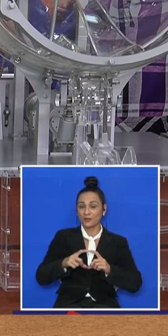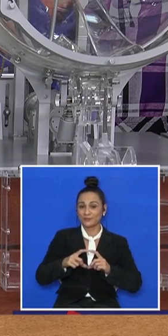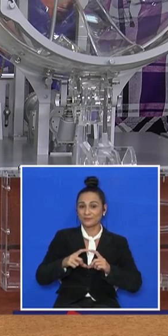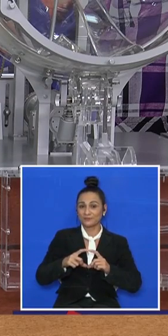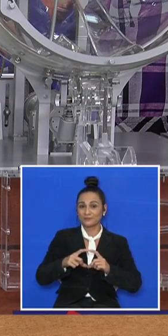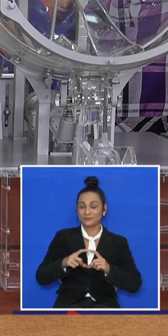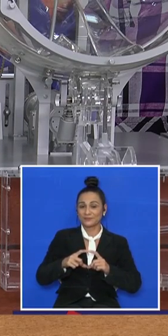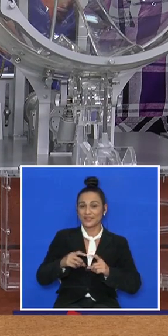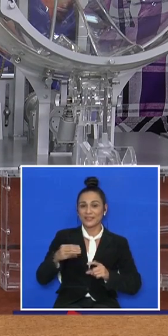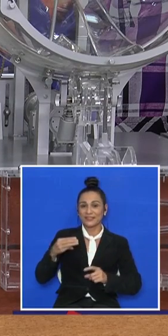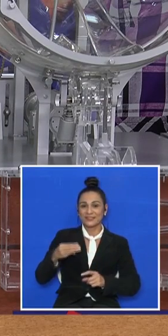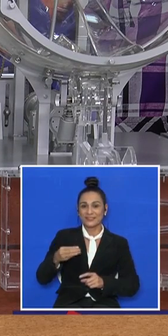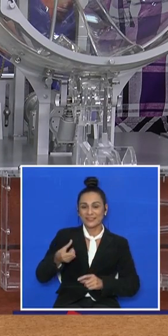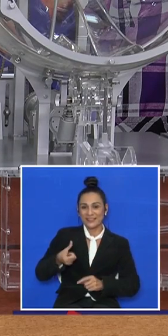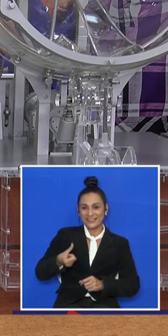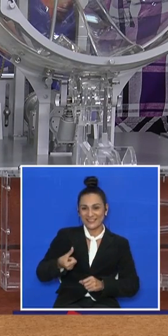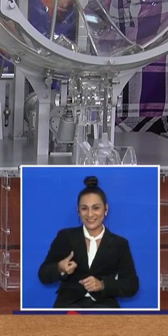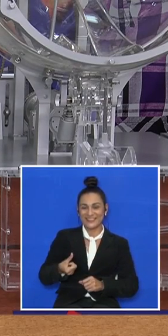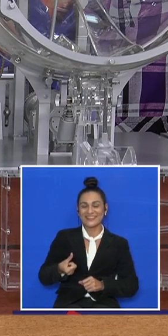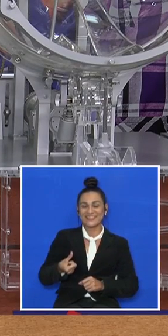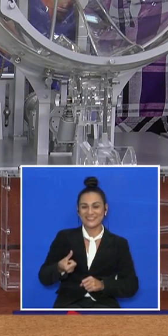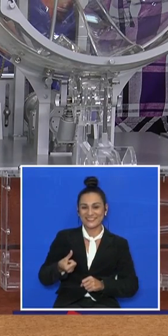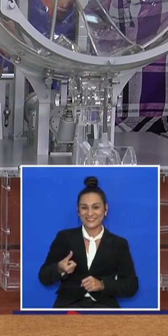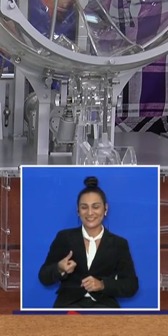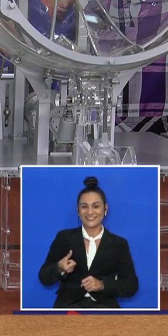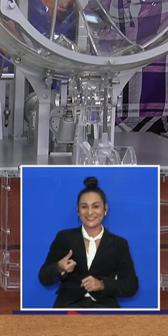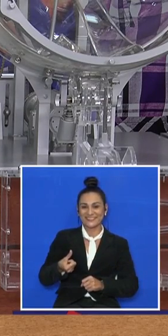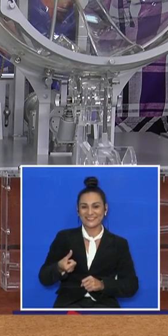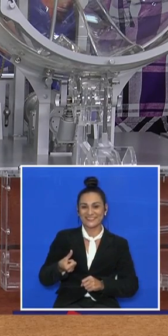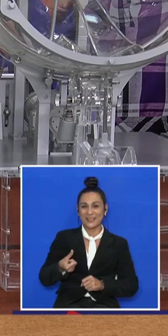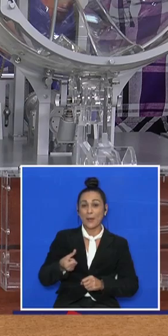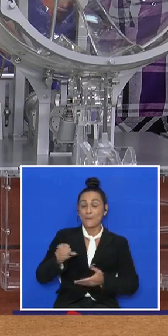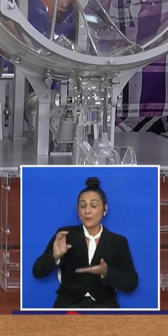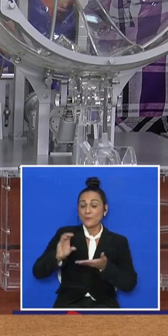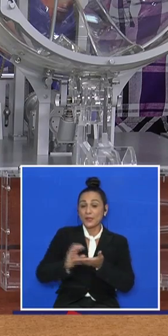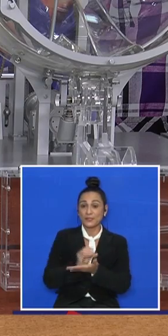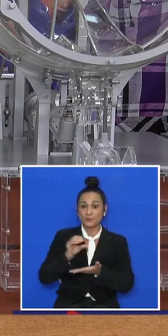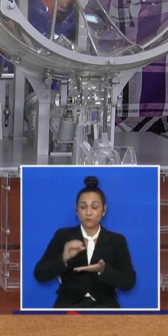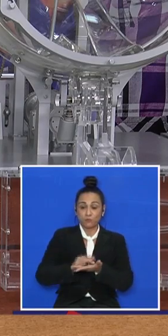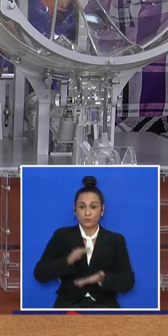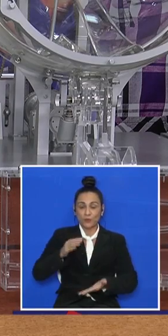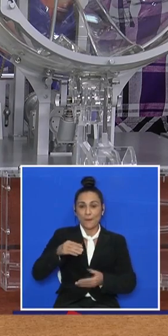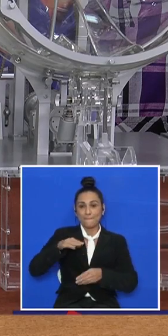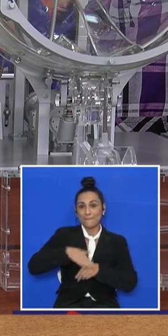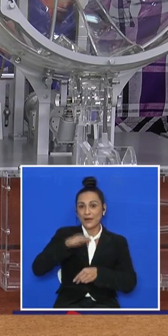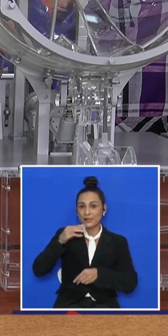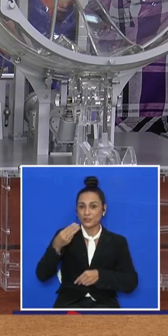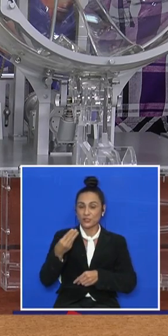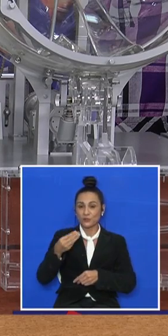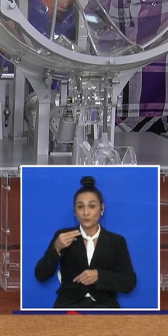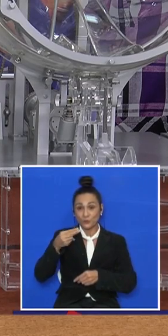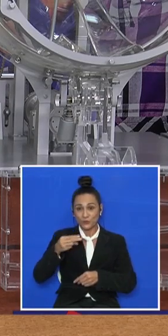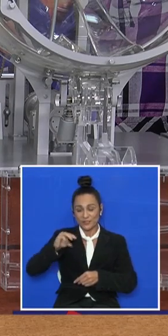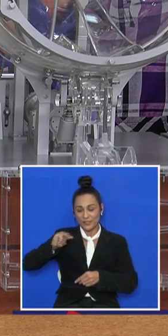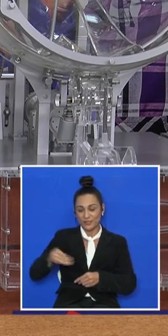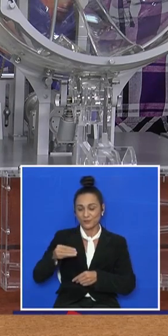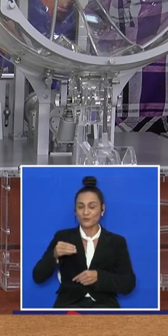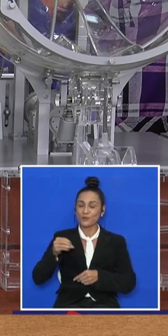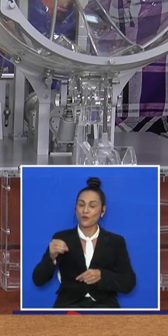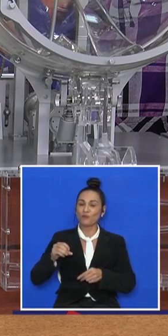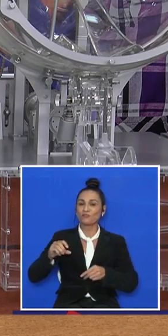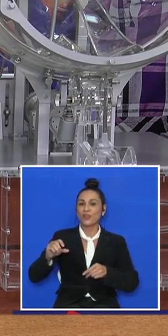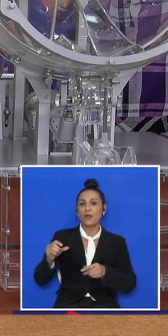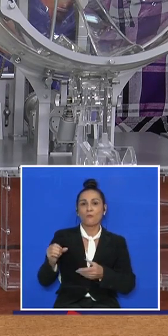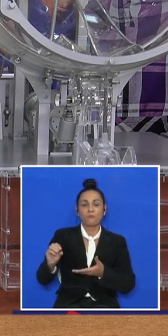bola 36. Bola 36. Prêmio principal de mais de 200 milhões de reais. É o maior prêmio